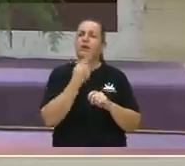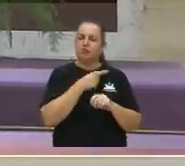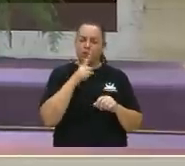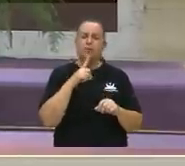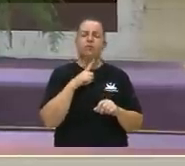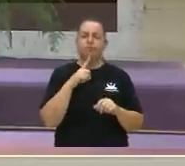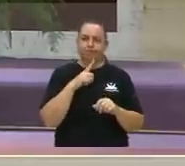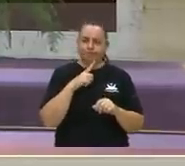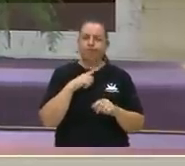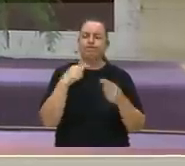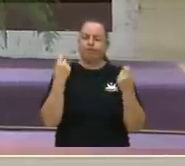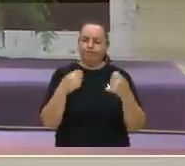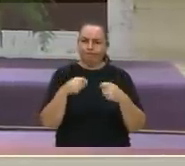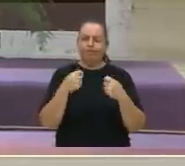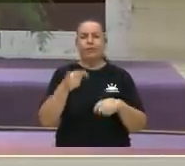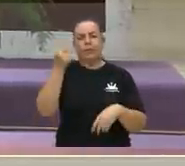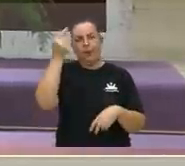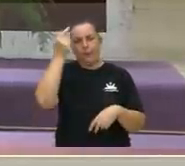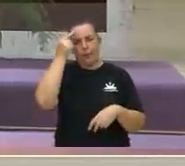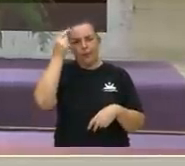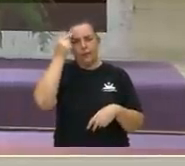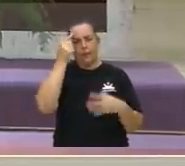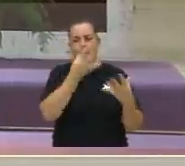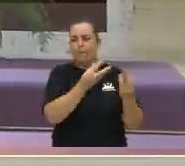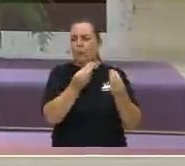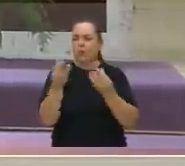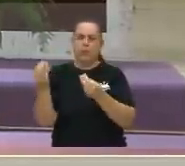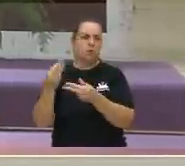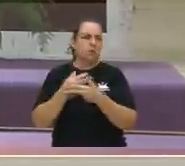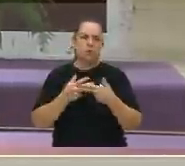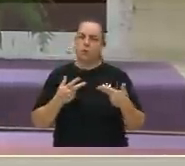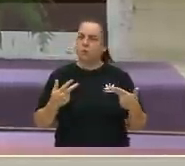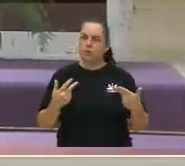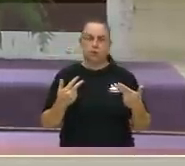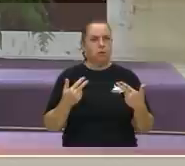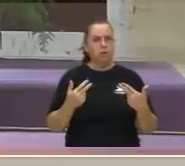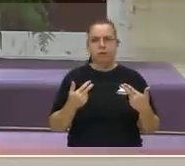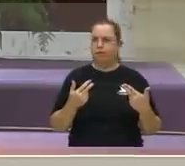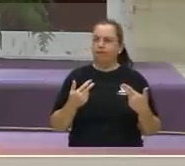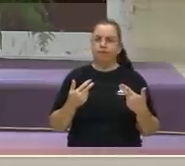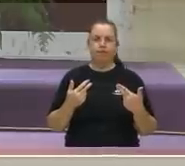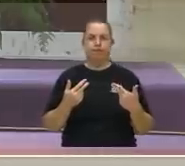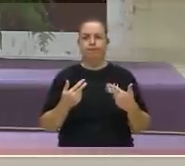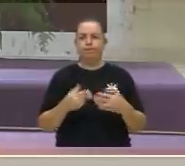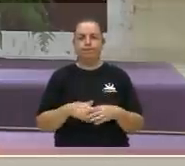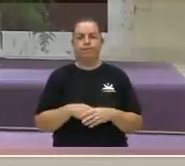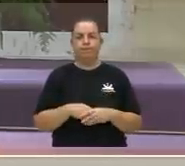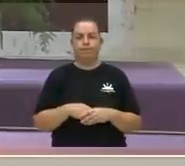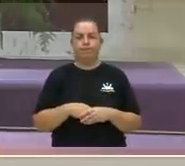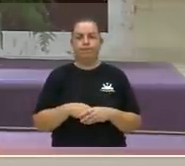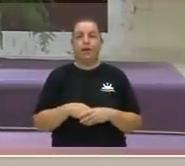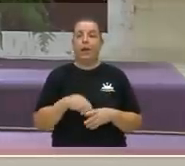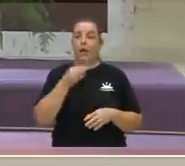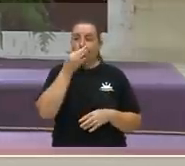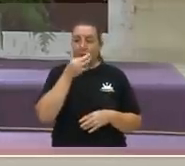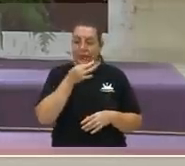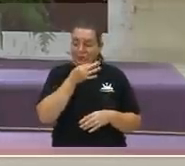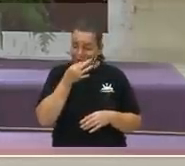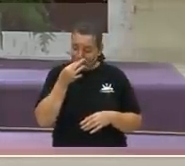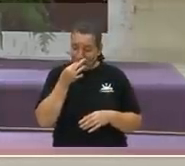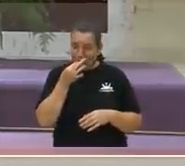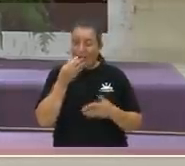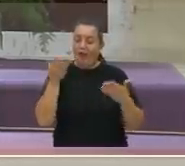tivéssemos que repensar muitas coisas o mesmo a eucaristia